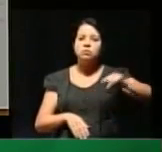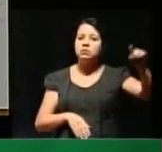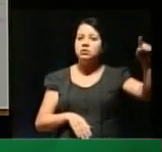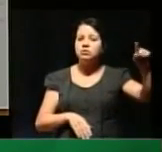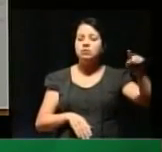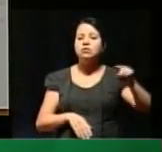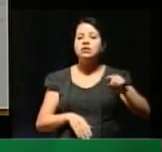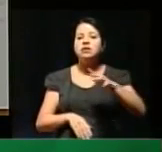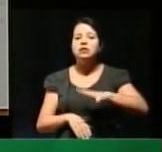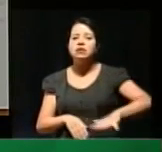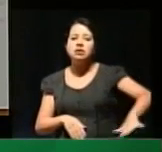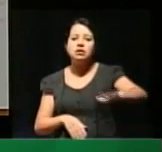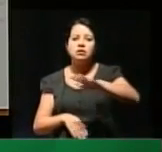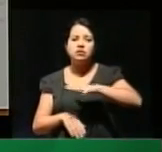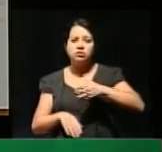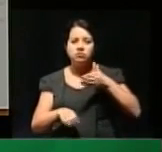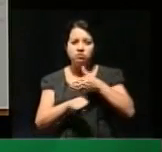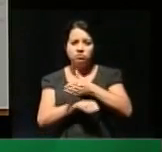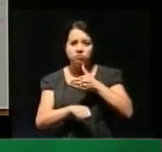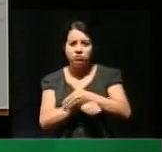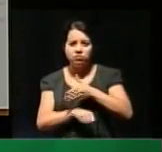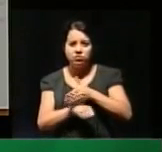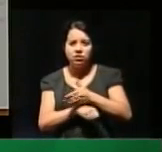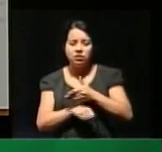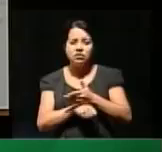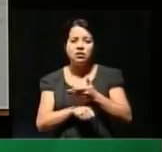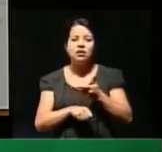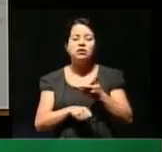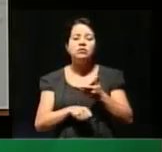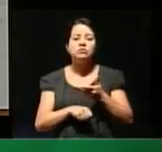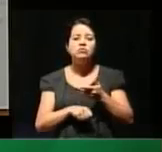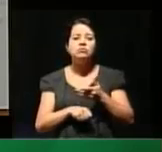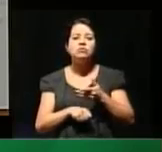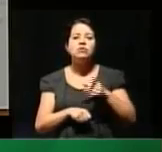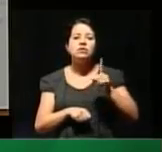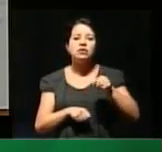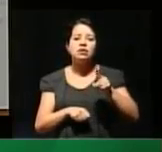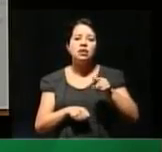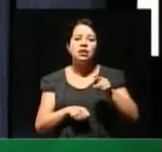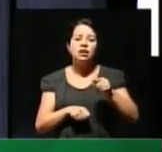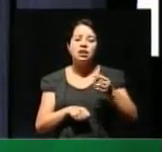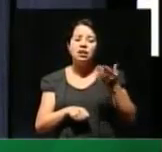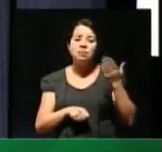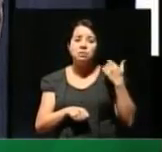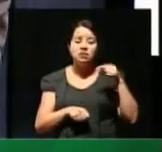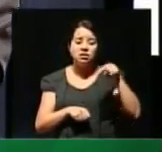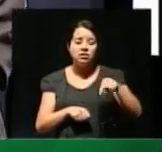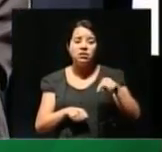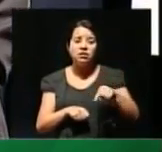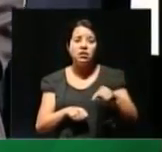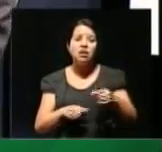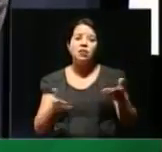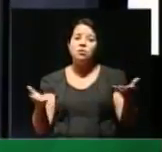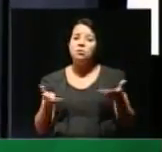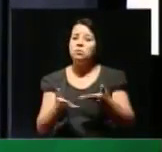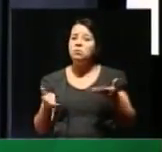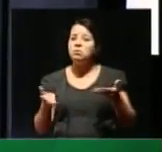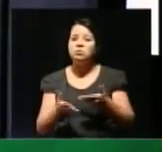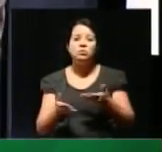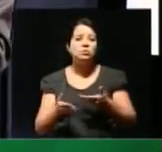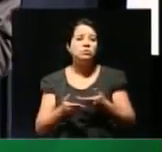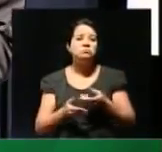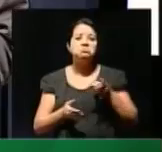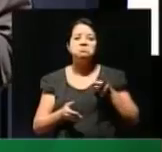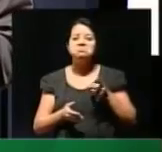que já teve o maior acesso ao tratamento em anos anteriores, hoje ficou claramente ela...